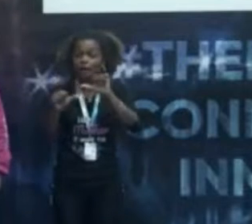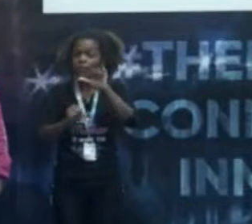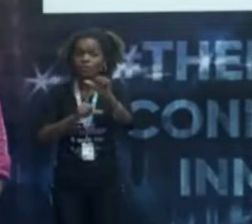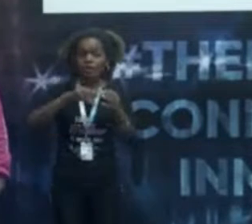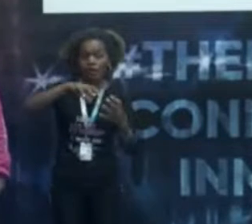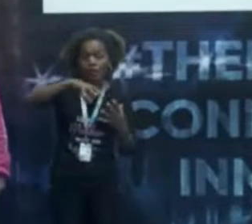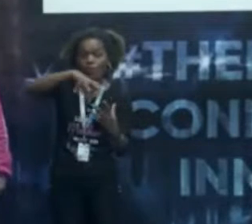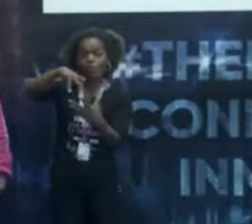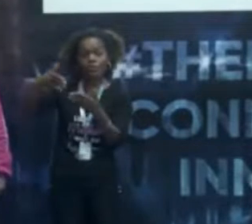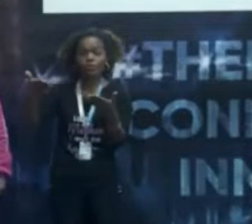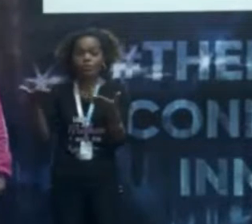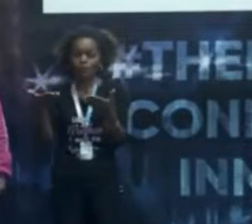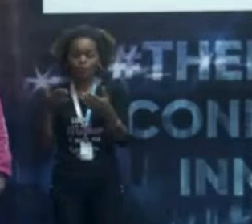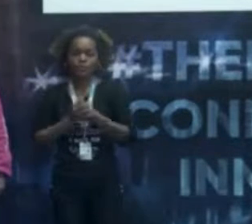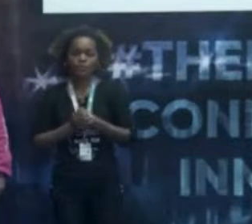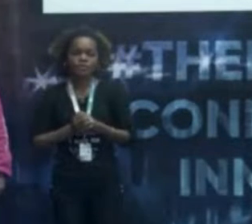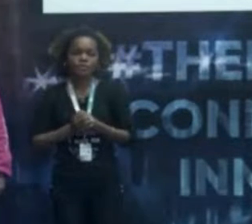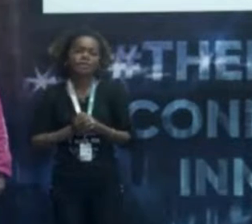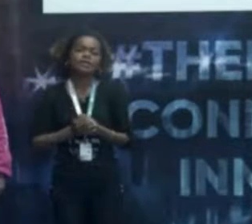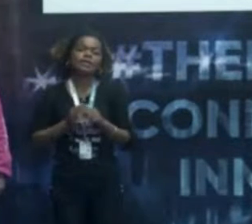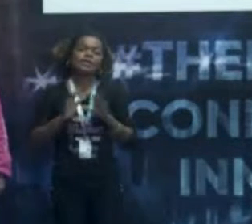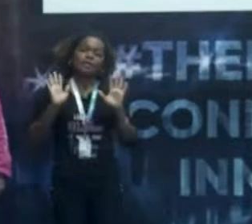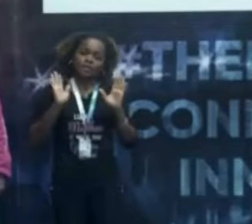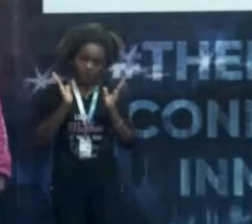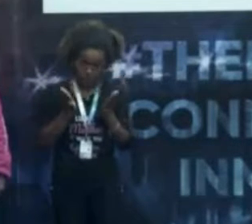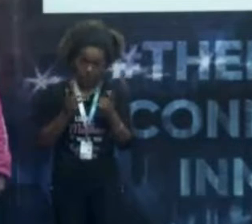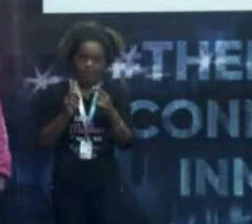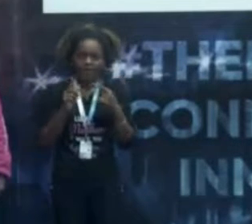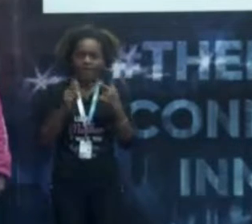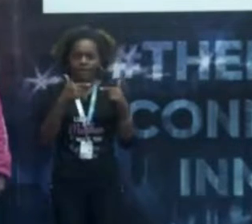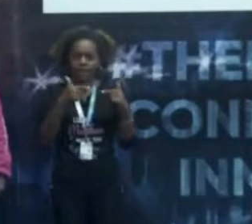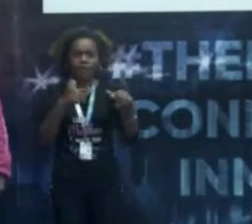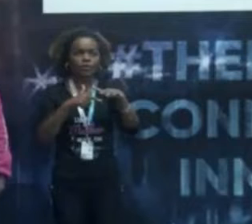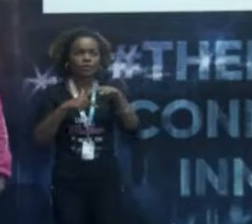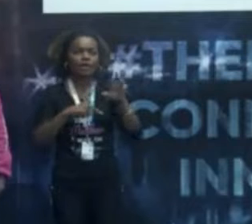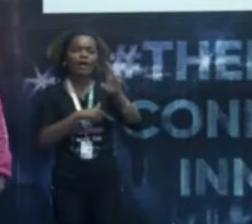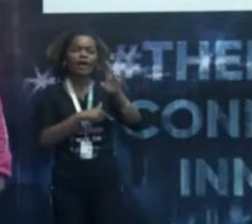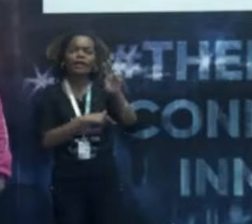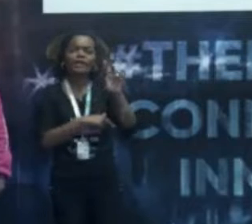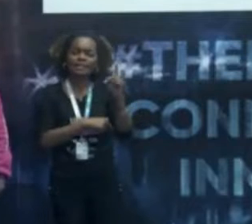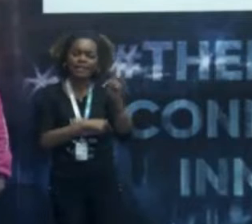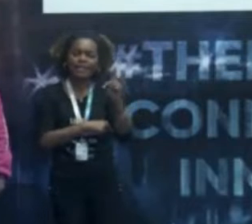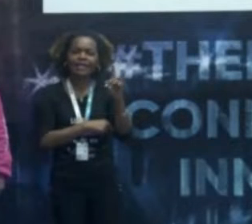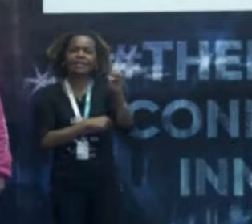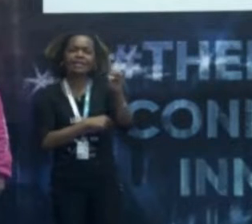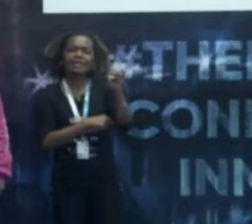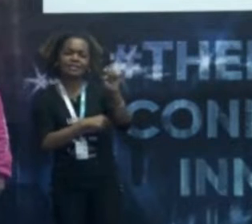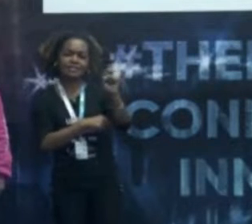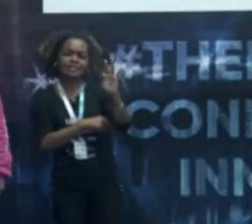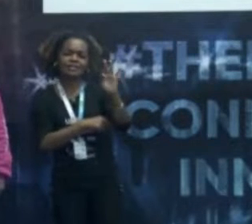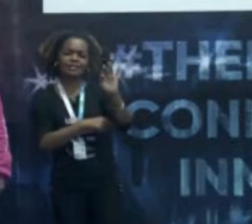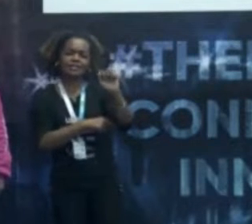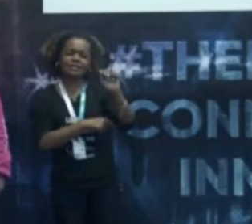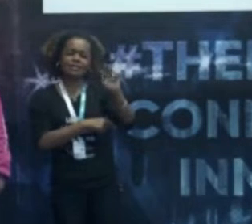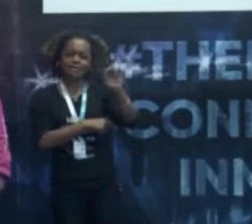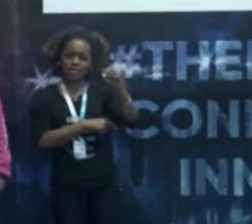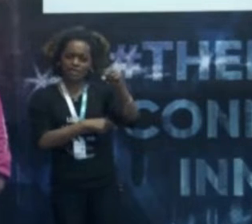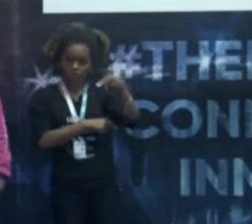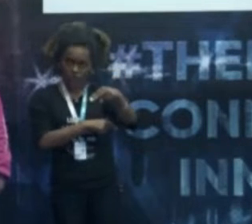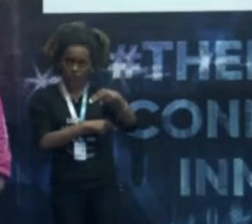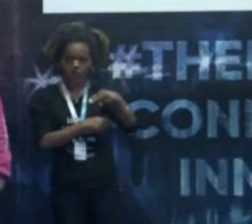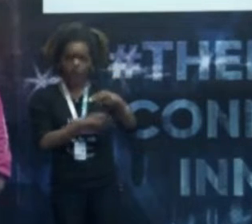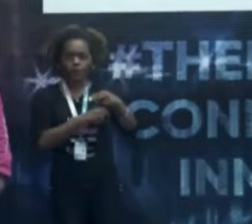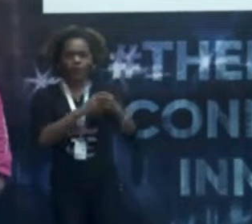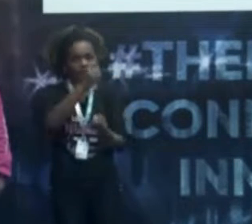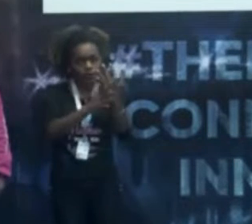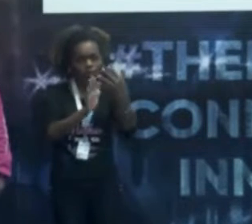né, de alguma maneira. Já trabalhei na RD Station e construí o programa de diversidade e inclusão lá da empresa.